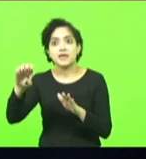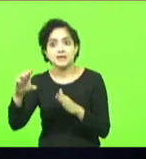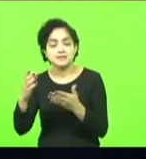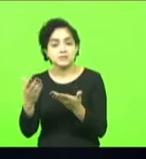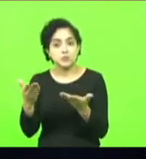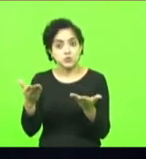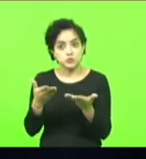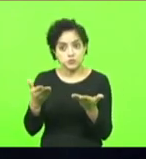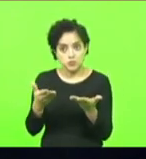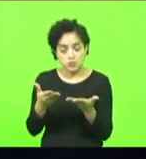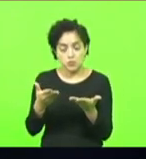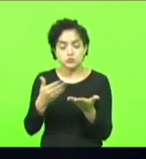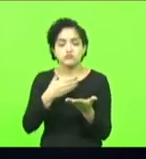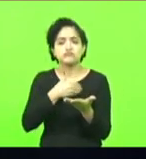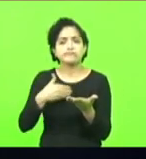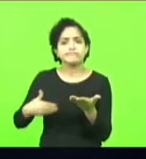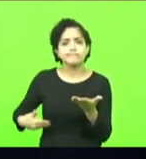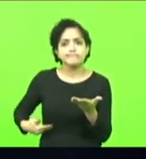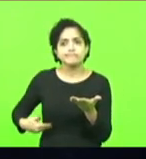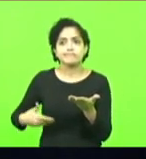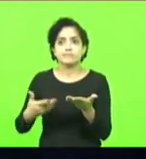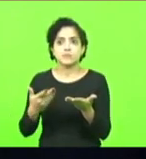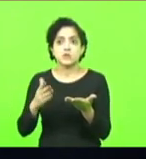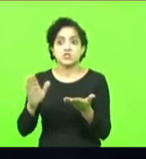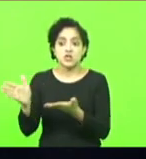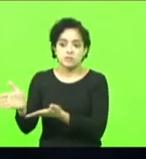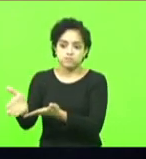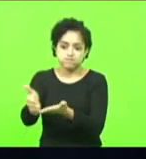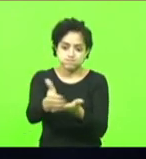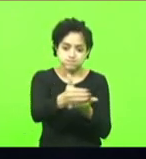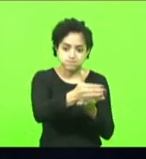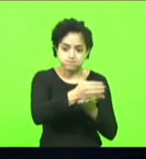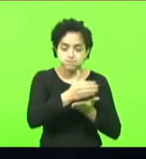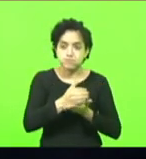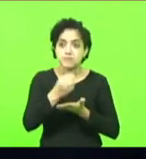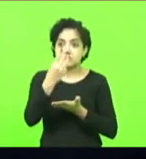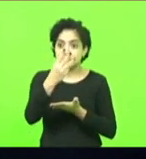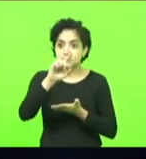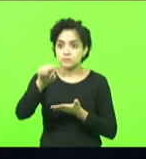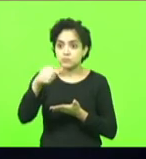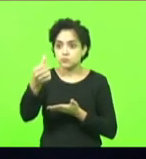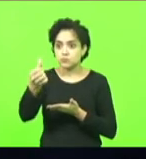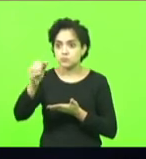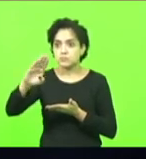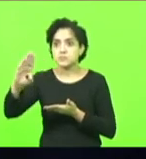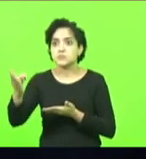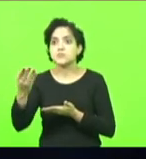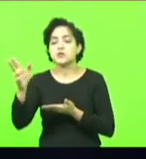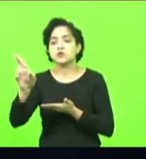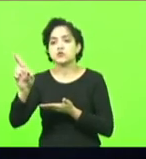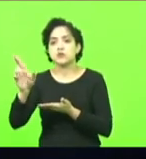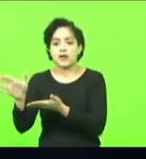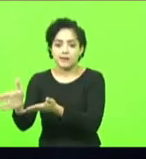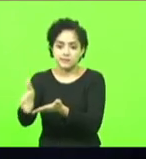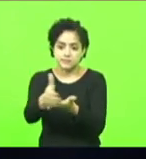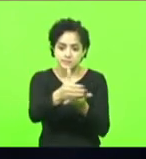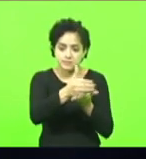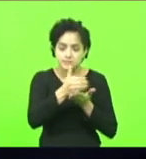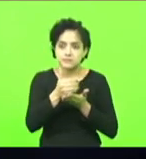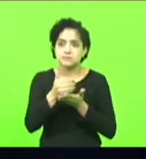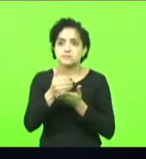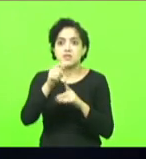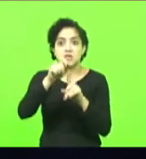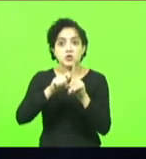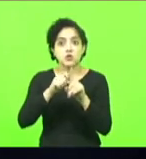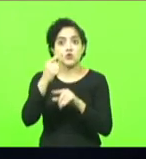hoje o governo, no mês, já arrecadou 3,6 bilhões de reais em um mês.